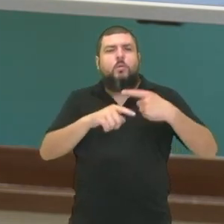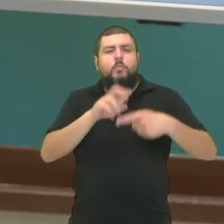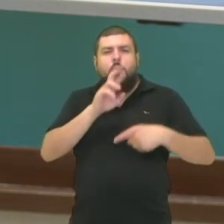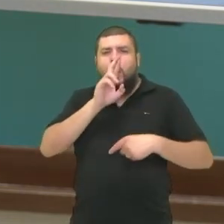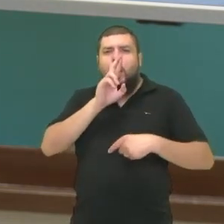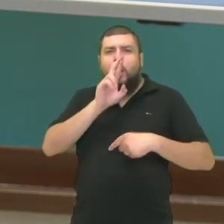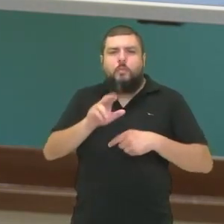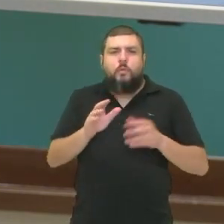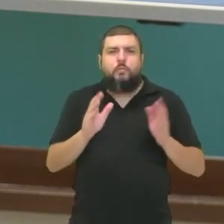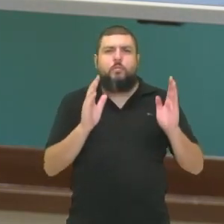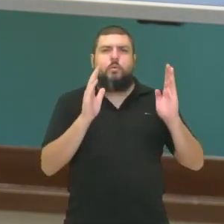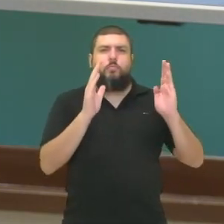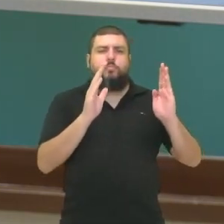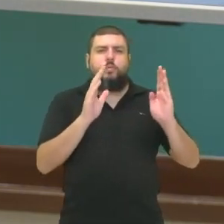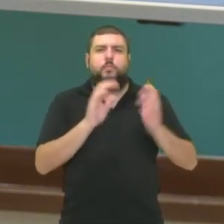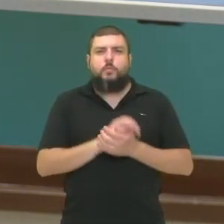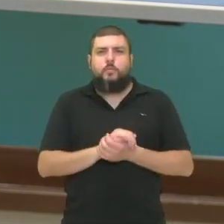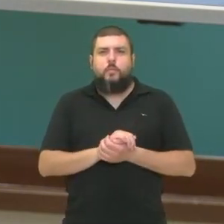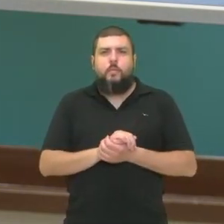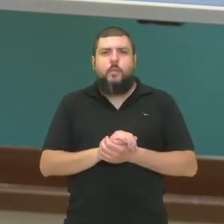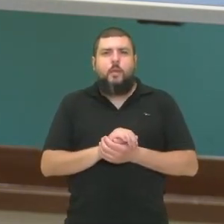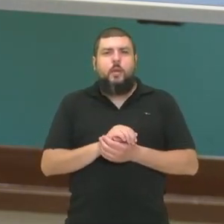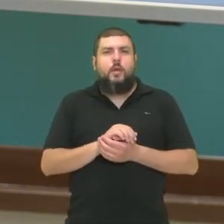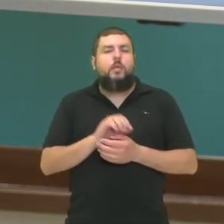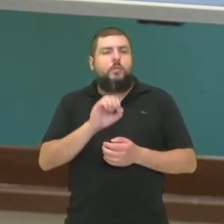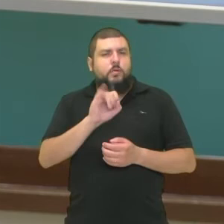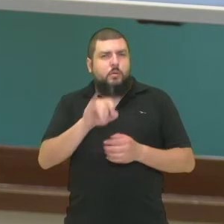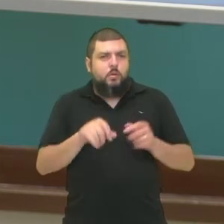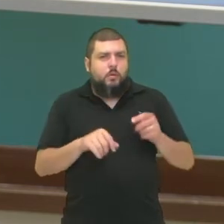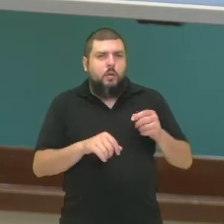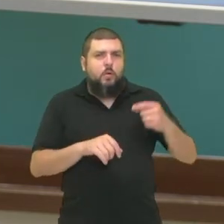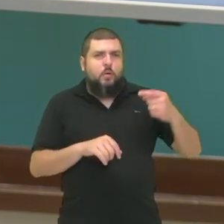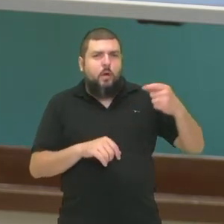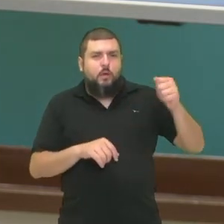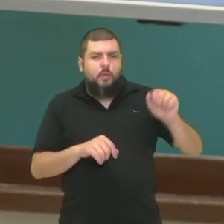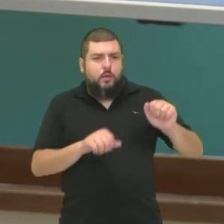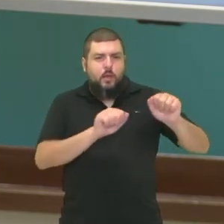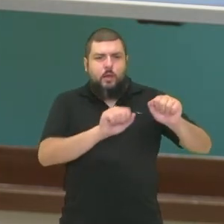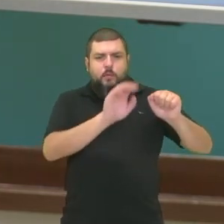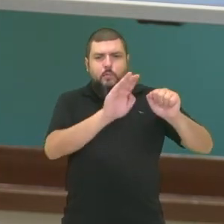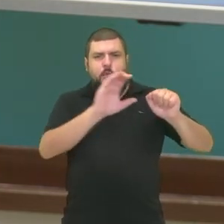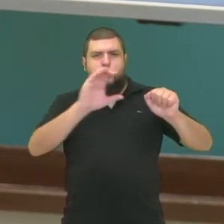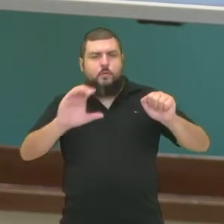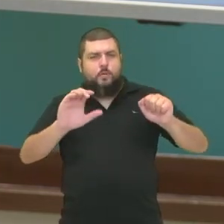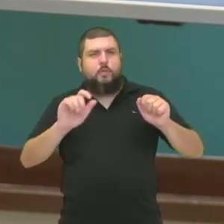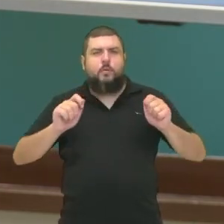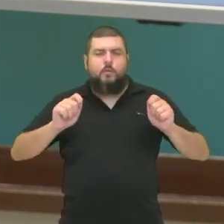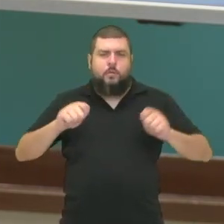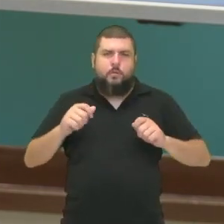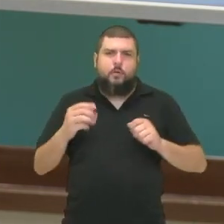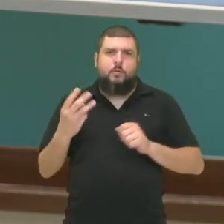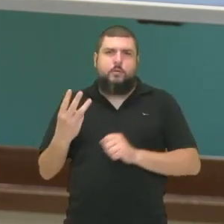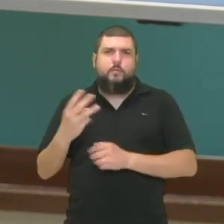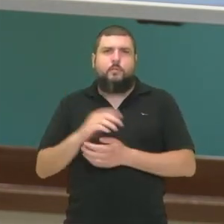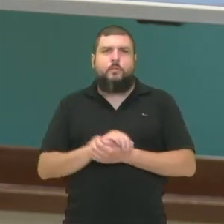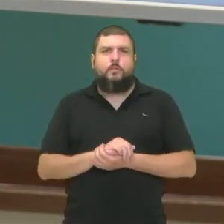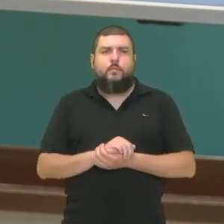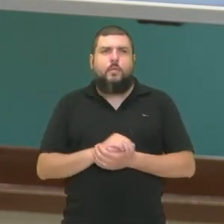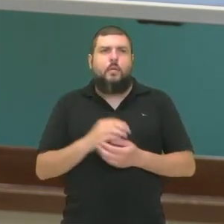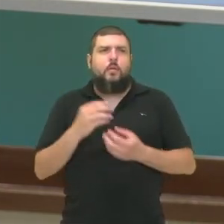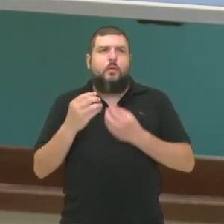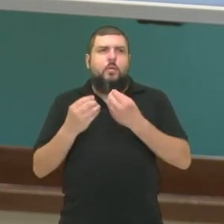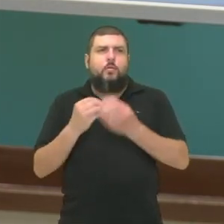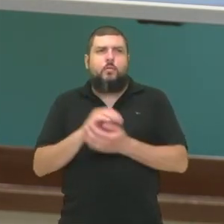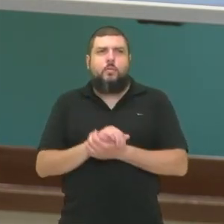com o determinante de ordem 3, podemos usar a regra de Sarri, né? Ou Sarros, como vocês preferirem. Então, coloquei aqui o primeiro ponto,